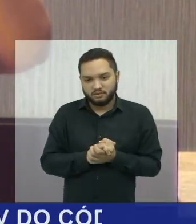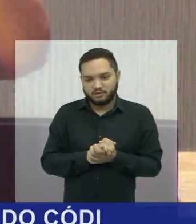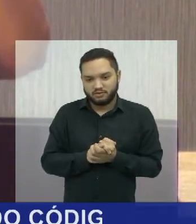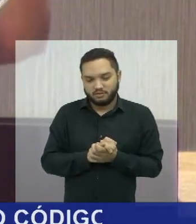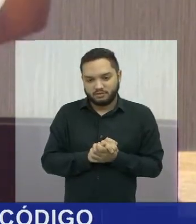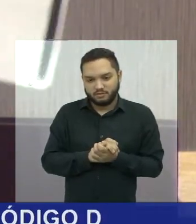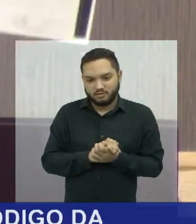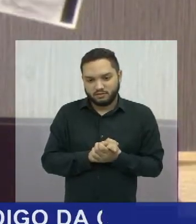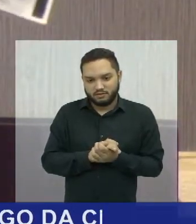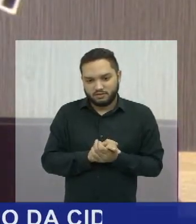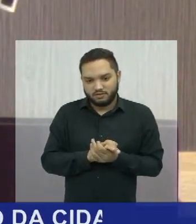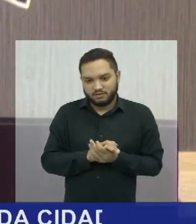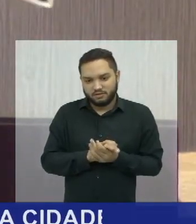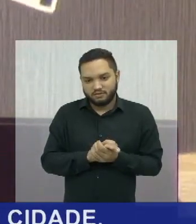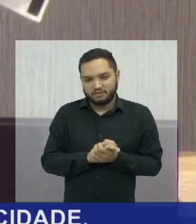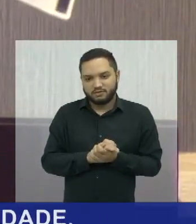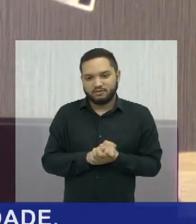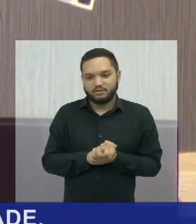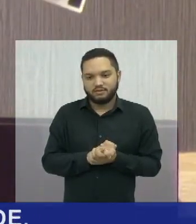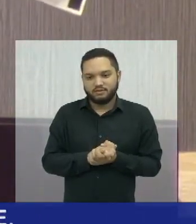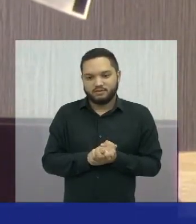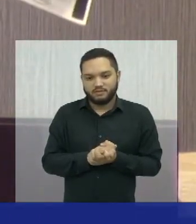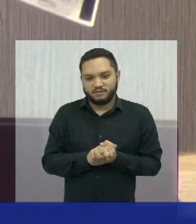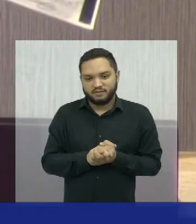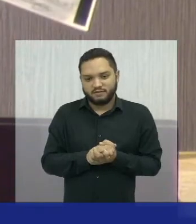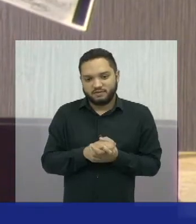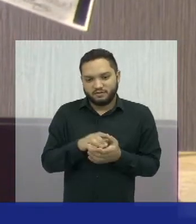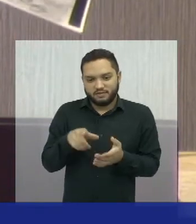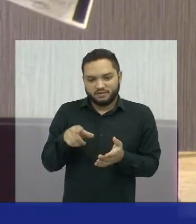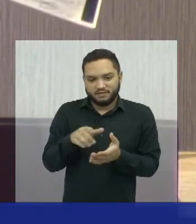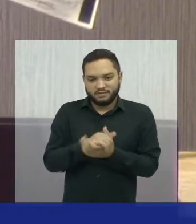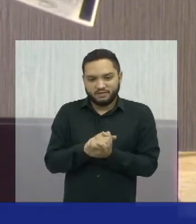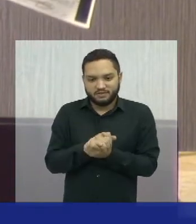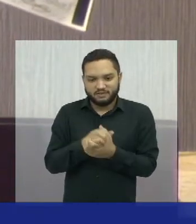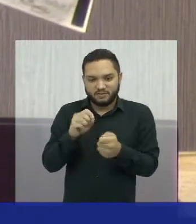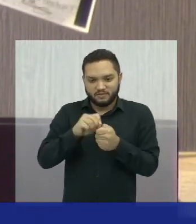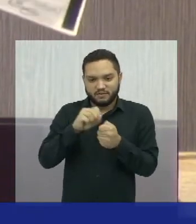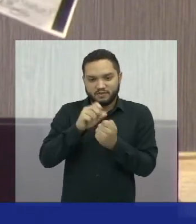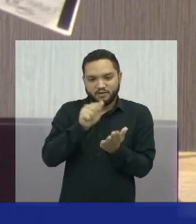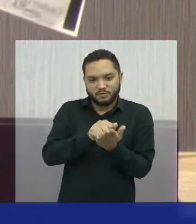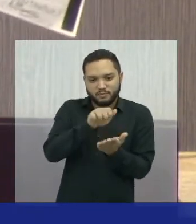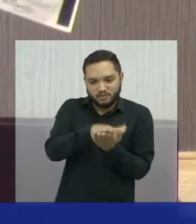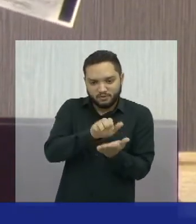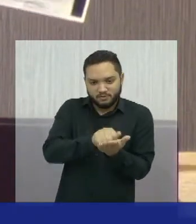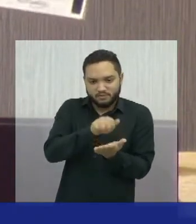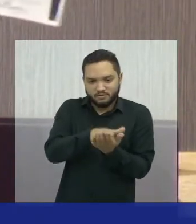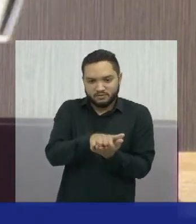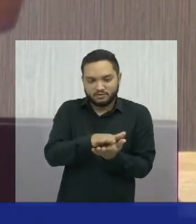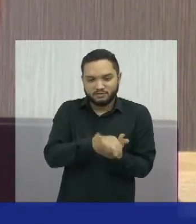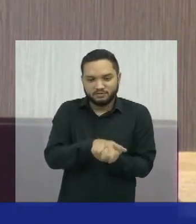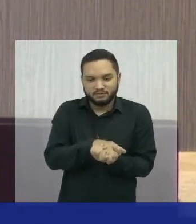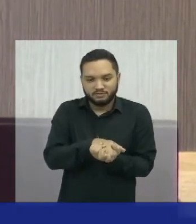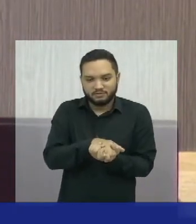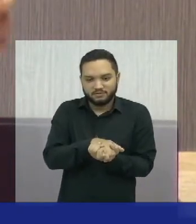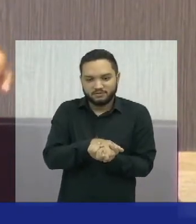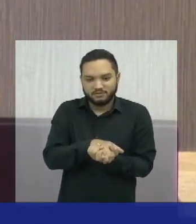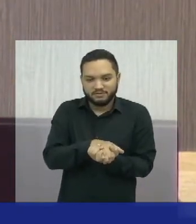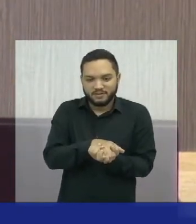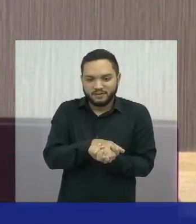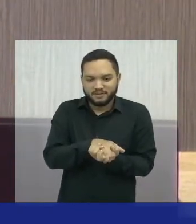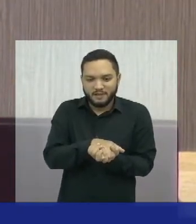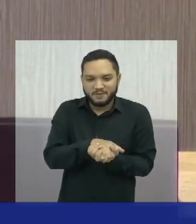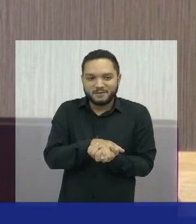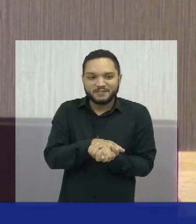Pedro, para ali no gabinete do Paulo Martins, ele fazer o protocolo e pedir providências.